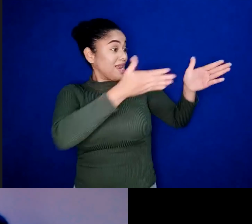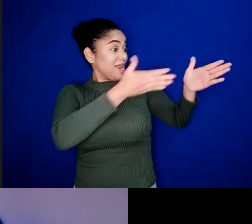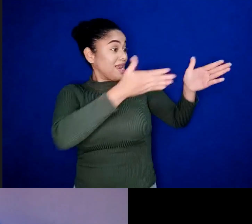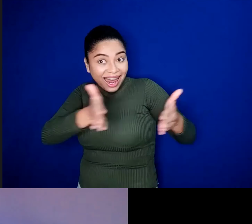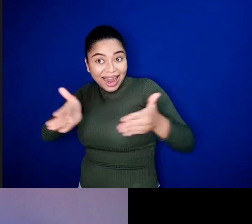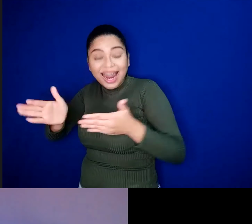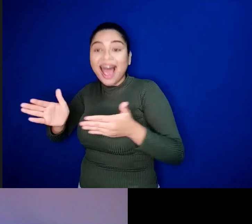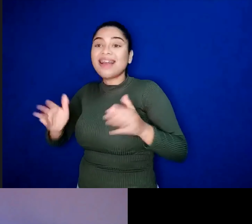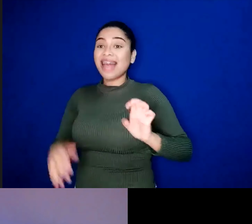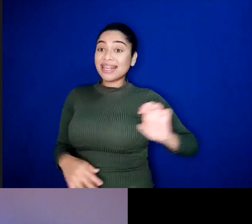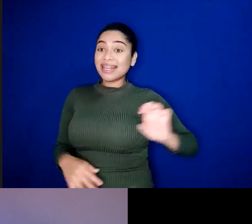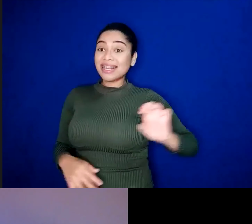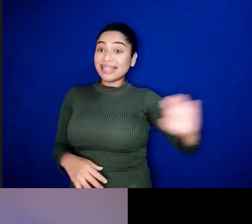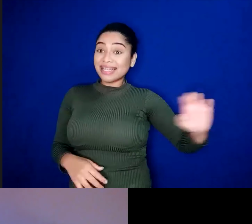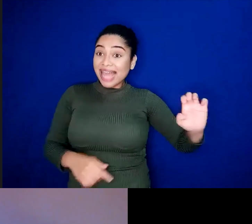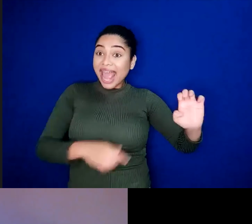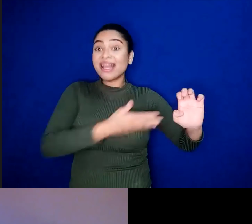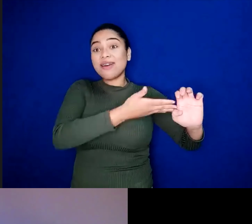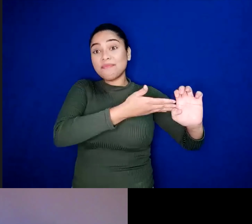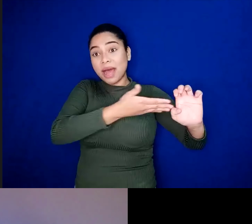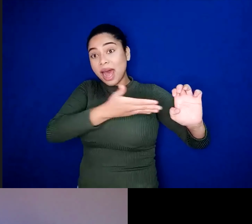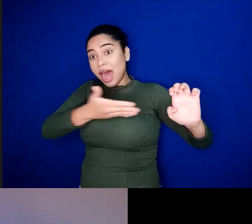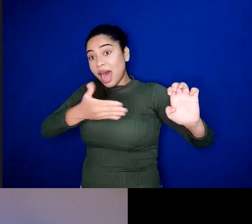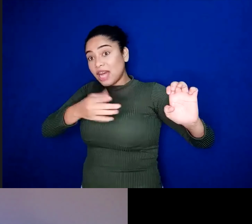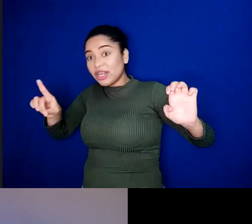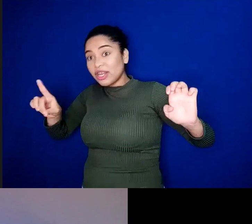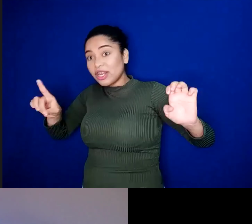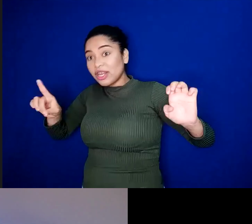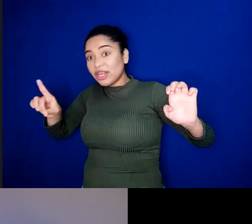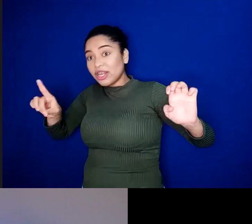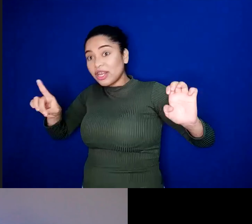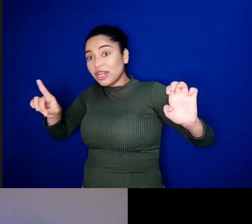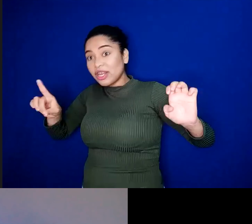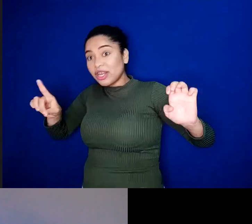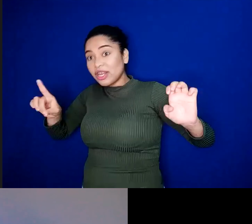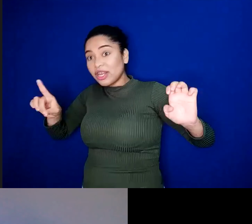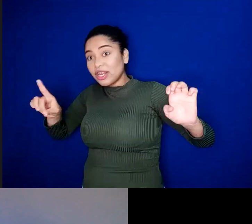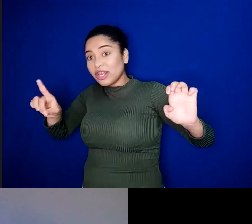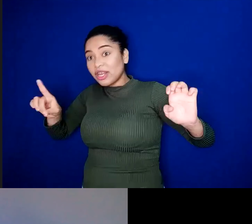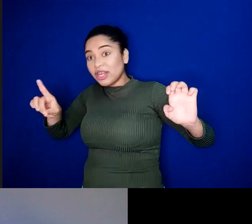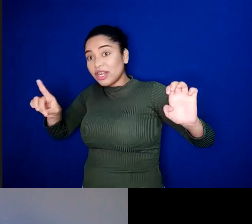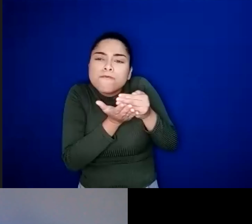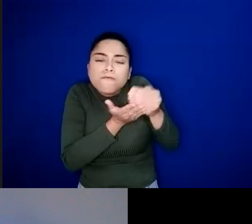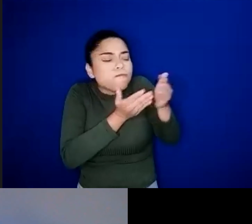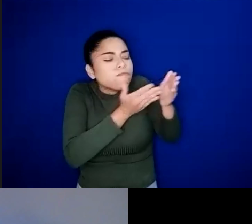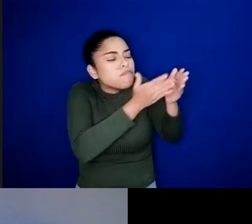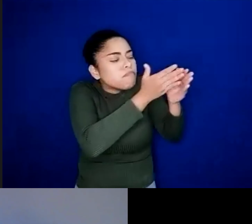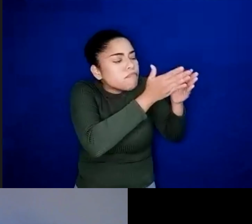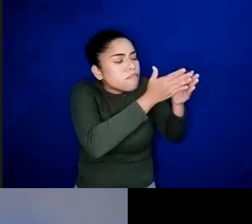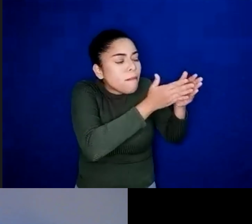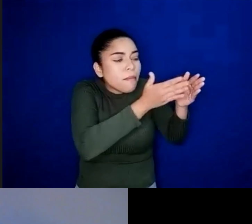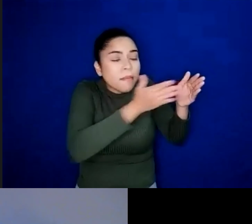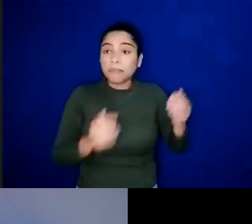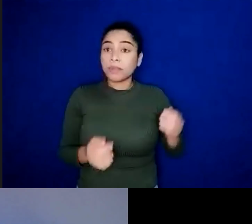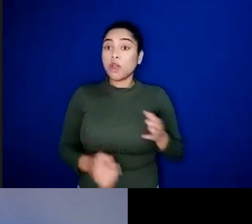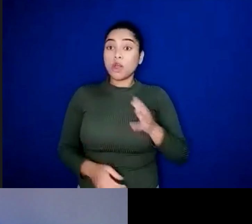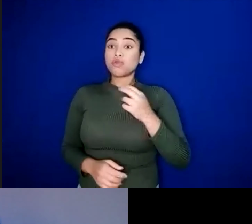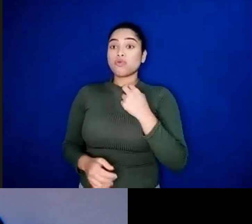ser lançado a ideia do shift-left é você começar no começo não eu não posso começar a falar de